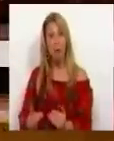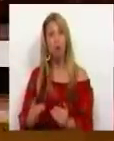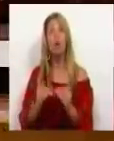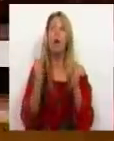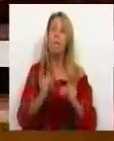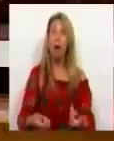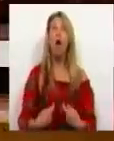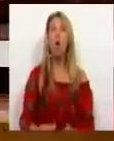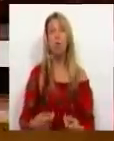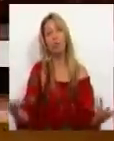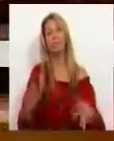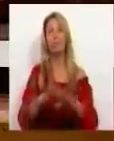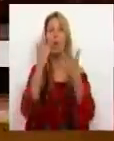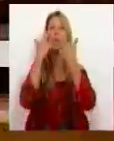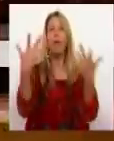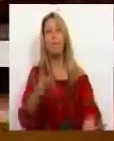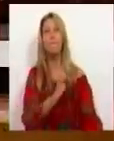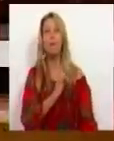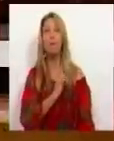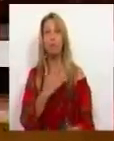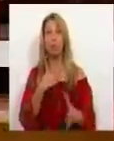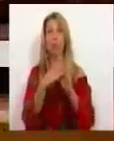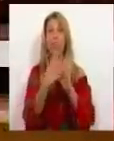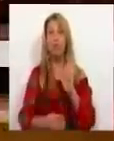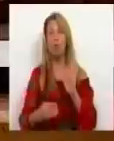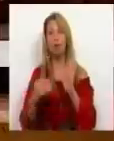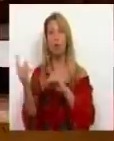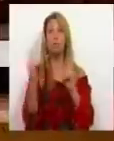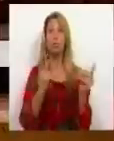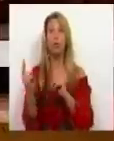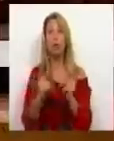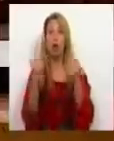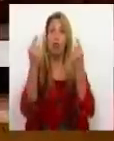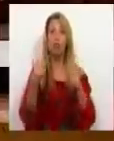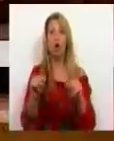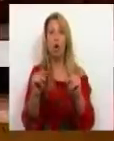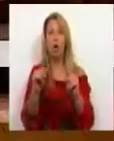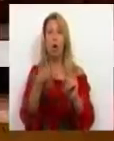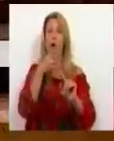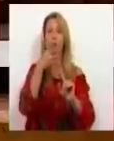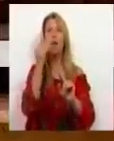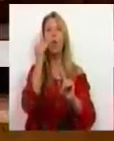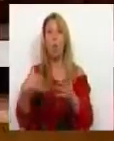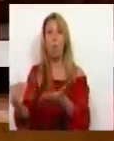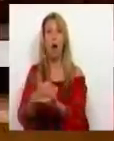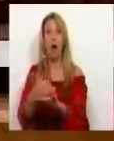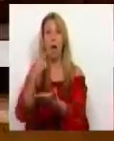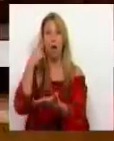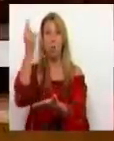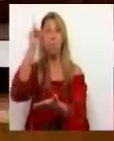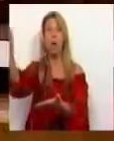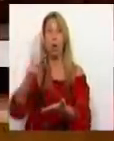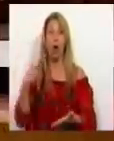das futuras privatizações e de um modelo de transporte virado para justificar as rendas milionárias que todos nós teríamos de